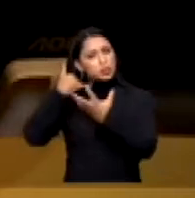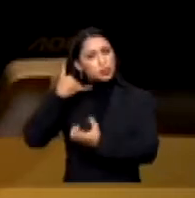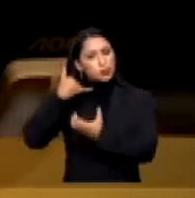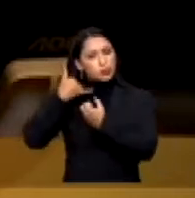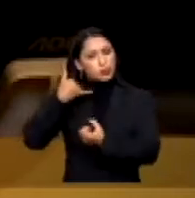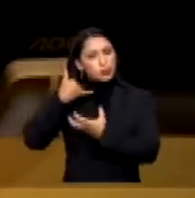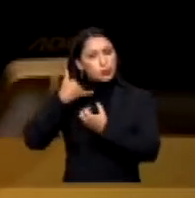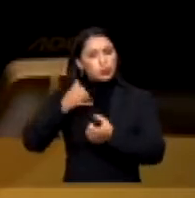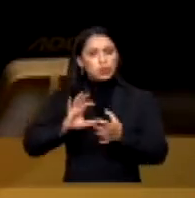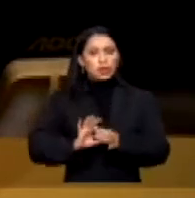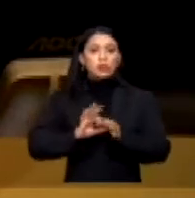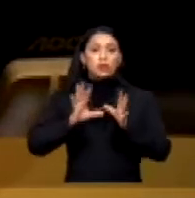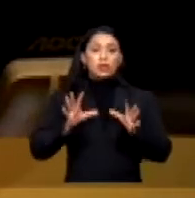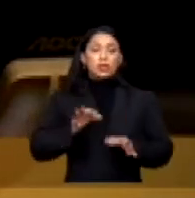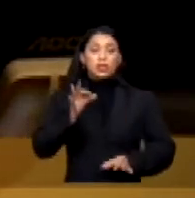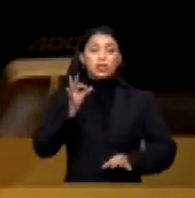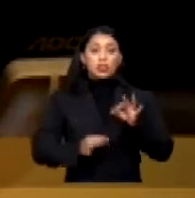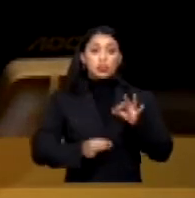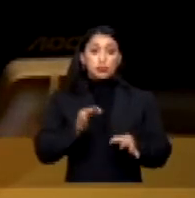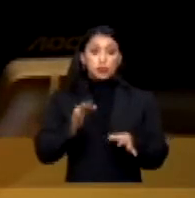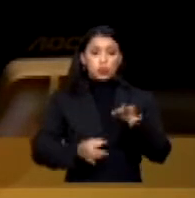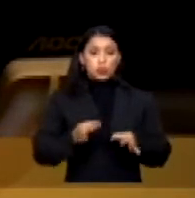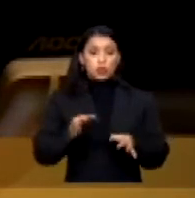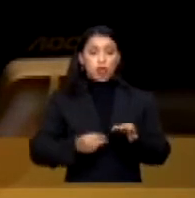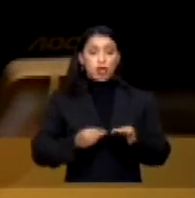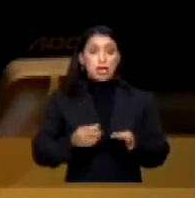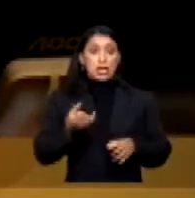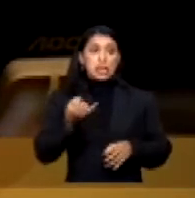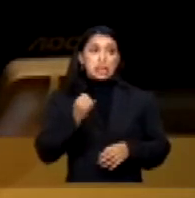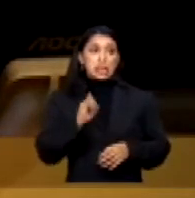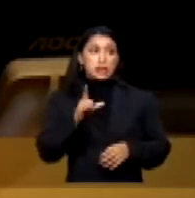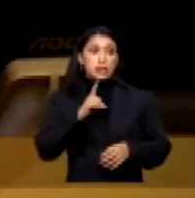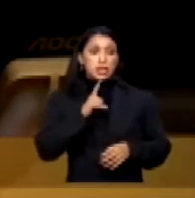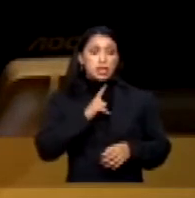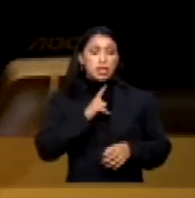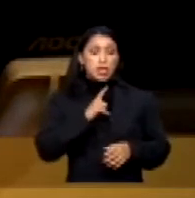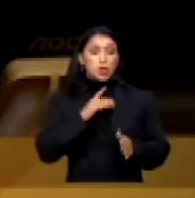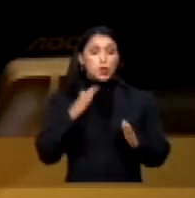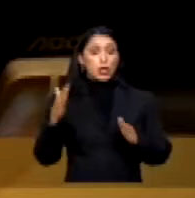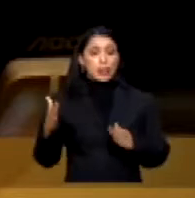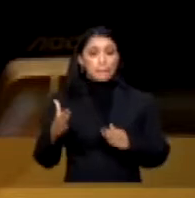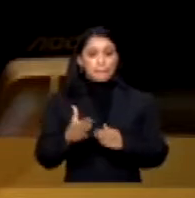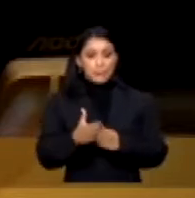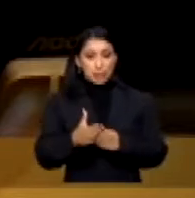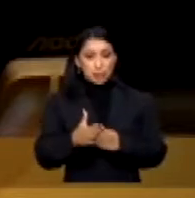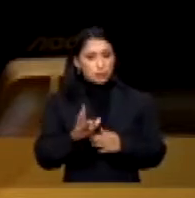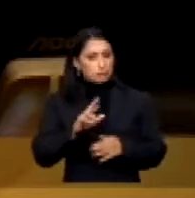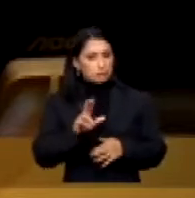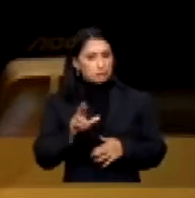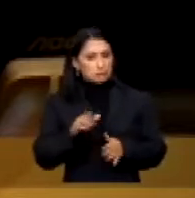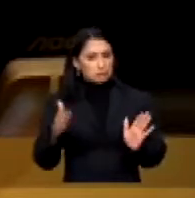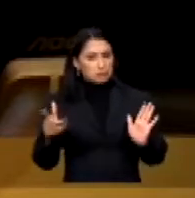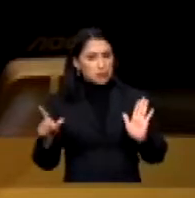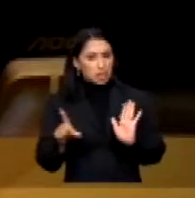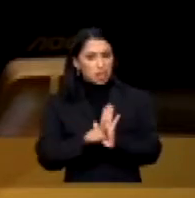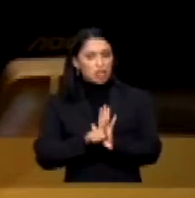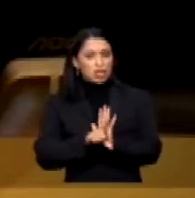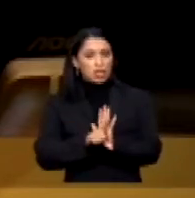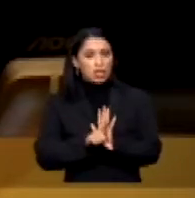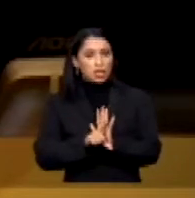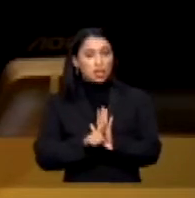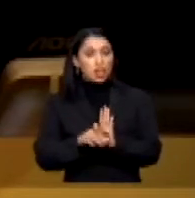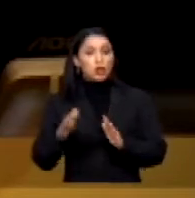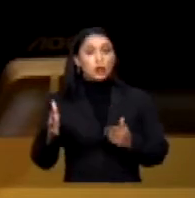autorizadas judicialmente, sobre a existência ou não de um limite, não escrito em lei,